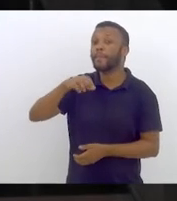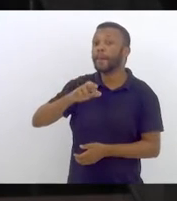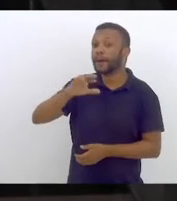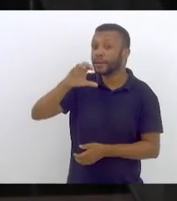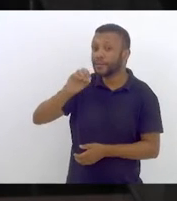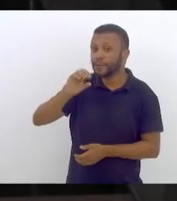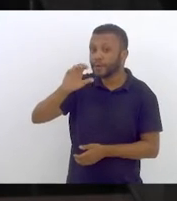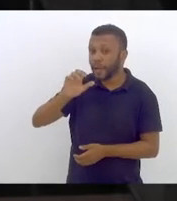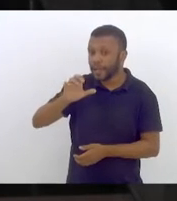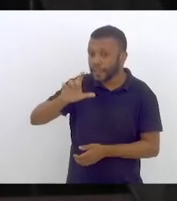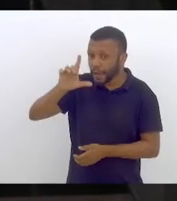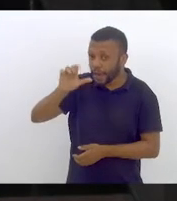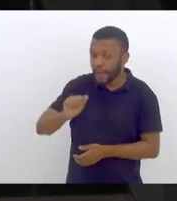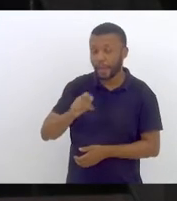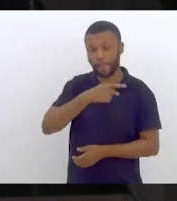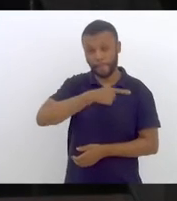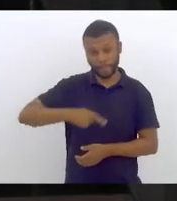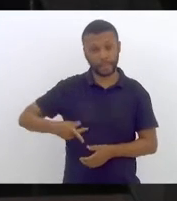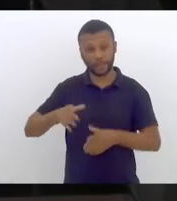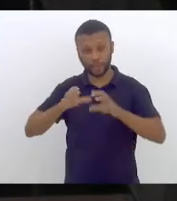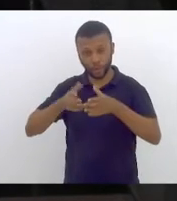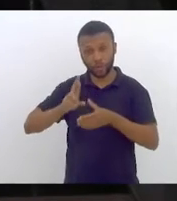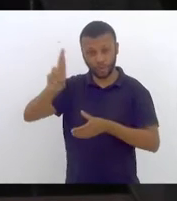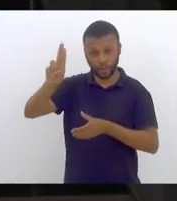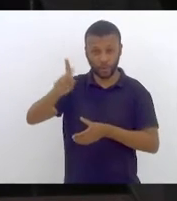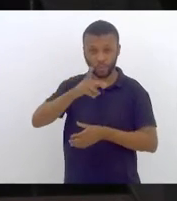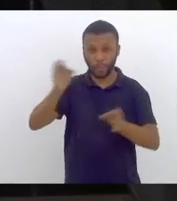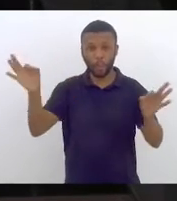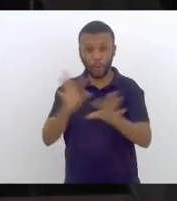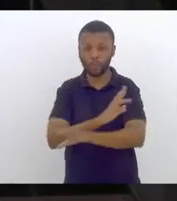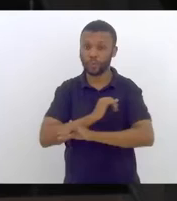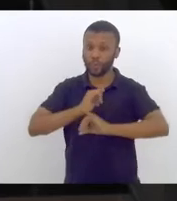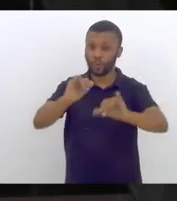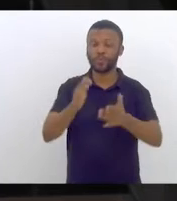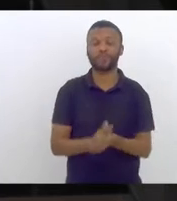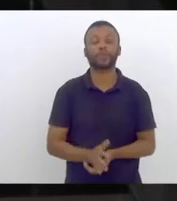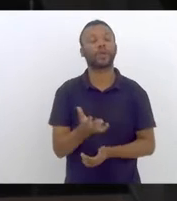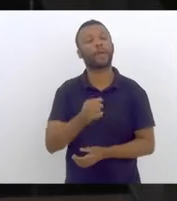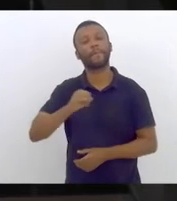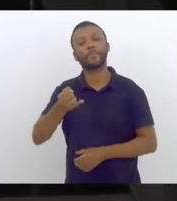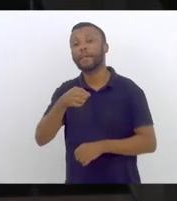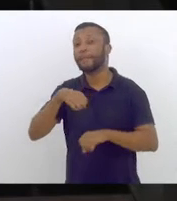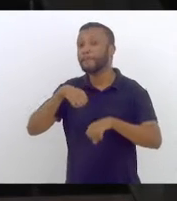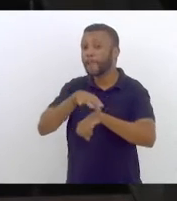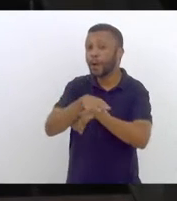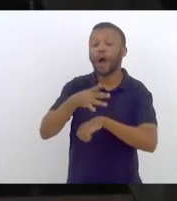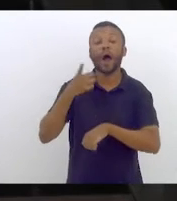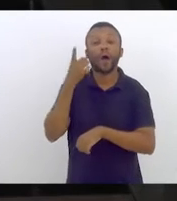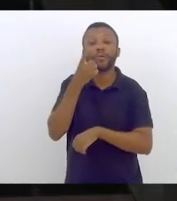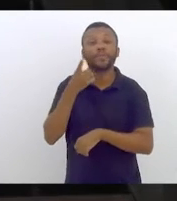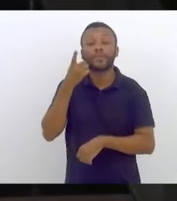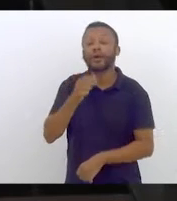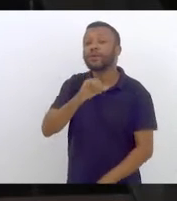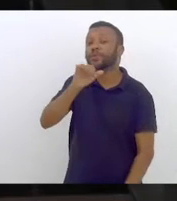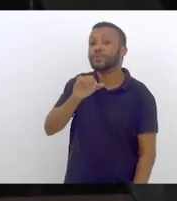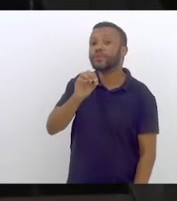a comunicação. Queria alertar o deputado Josimar, presente aqui em